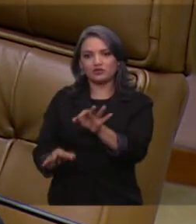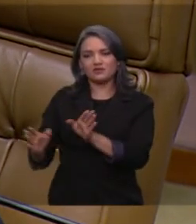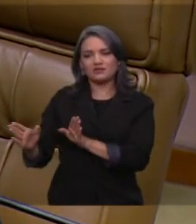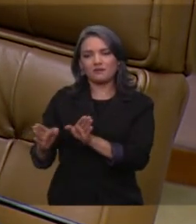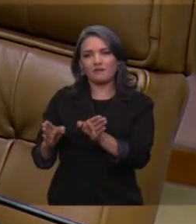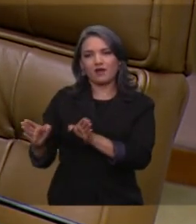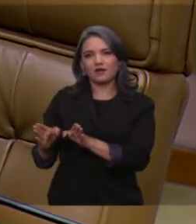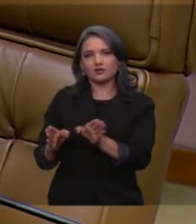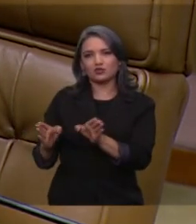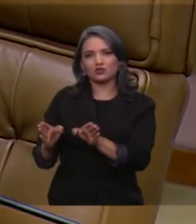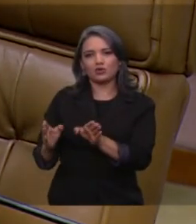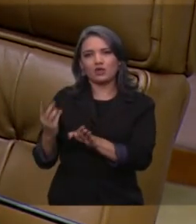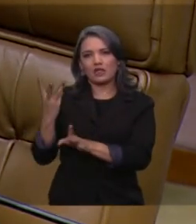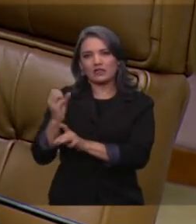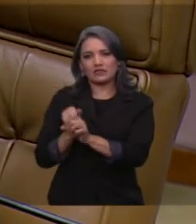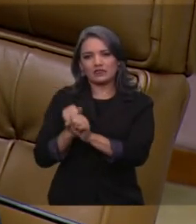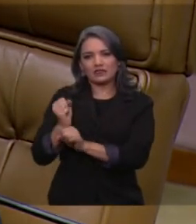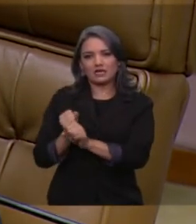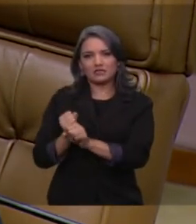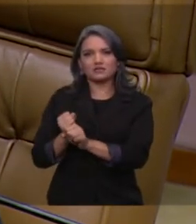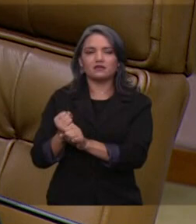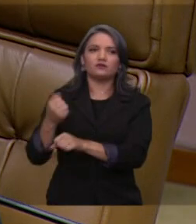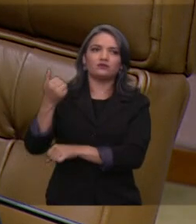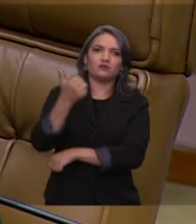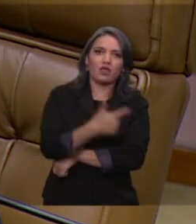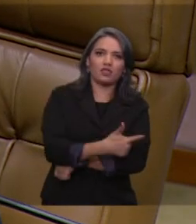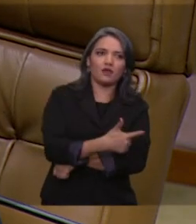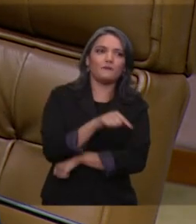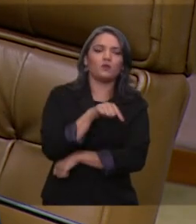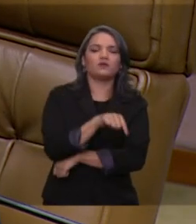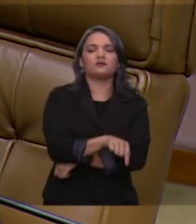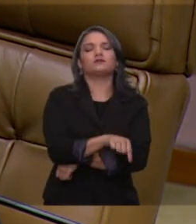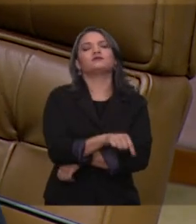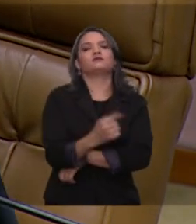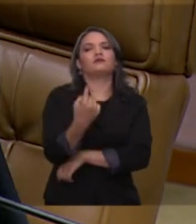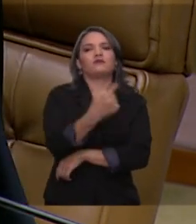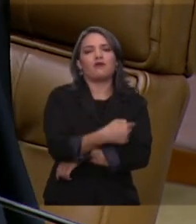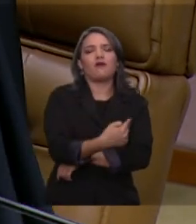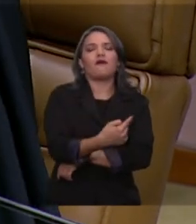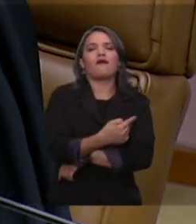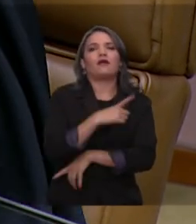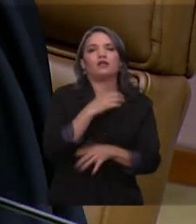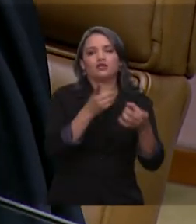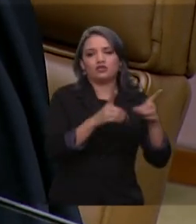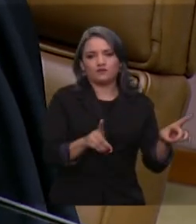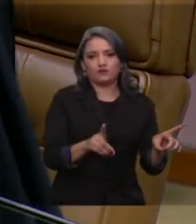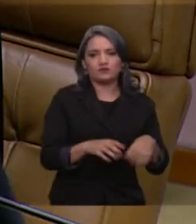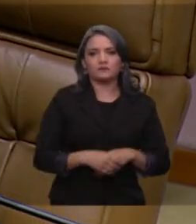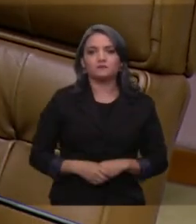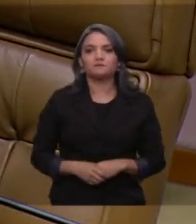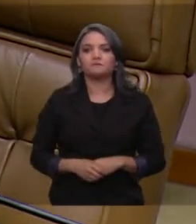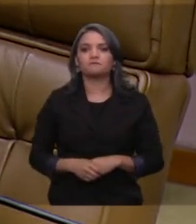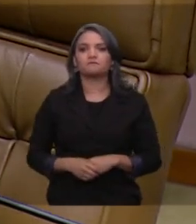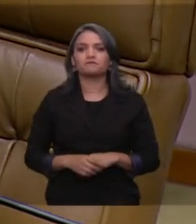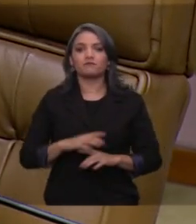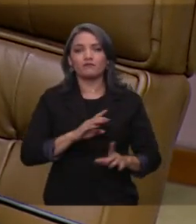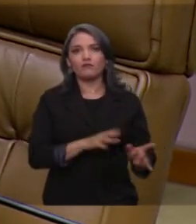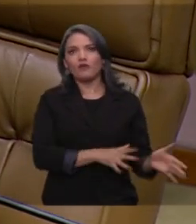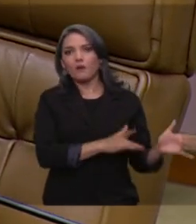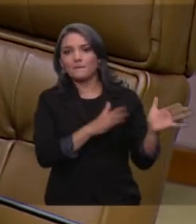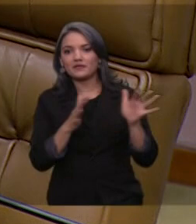de 3 anos. Na sequência a essa emenda, em 26 de dezembro, a Lei